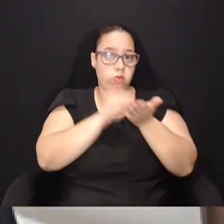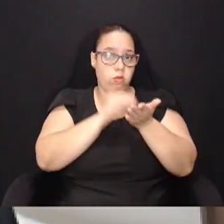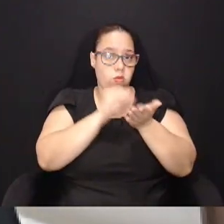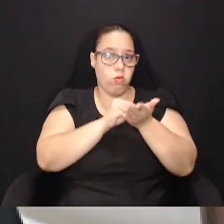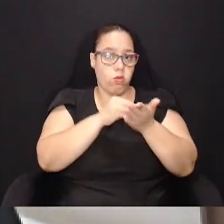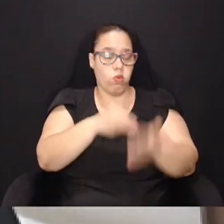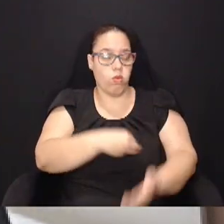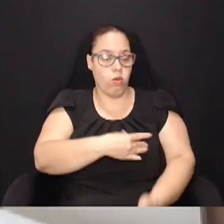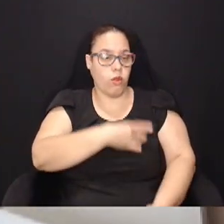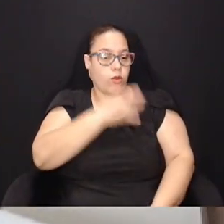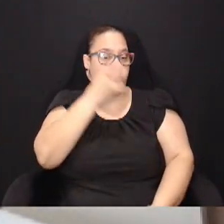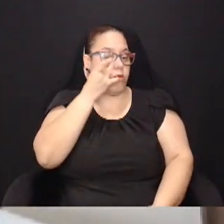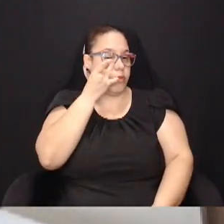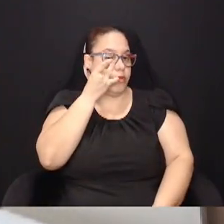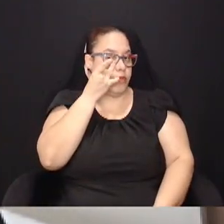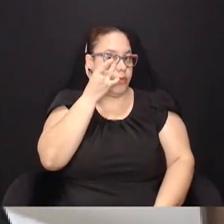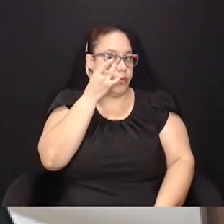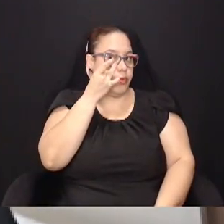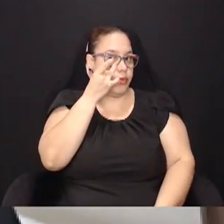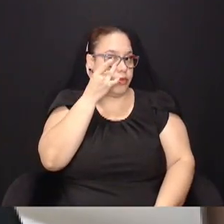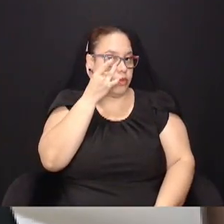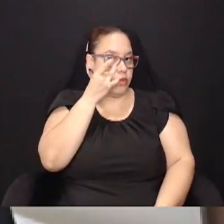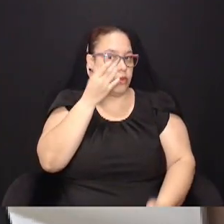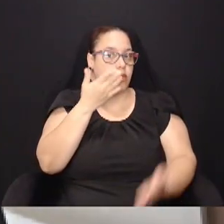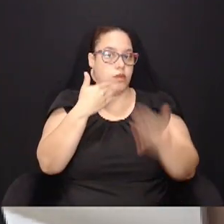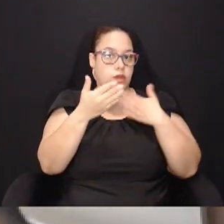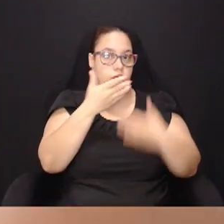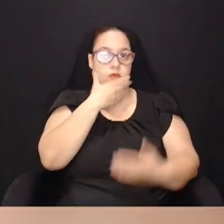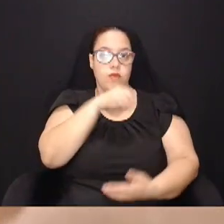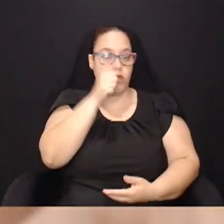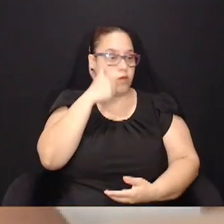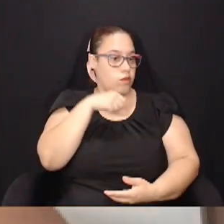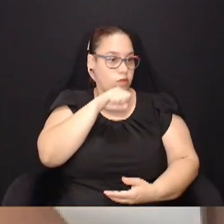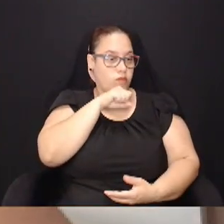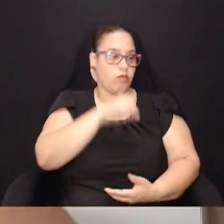presença e da conversa dos pais.